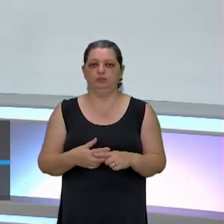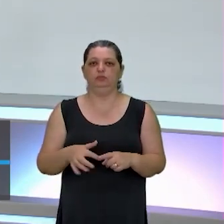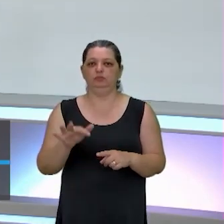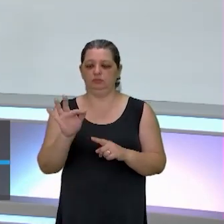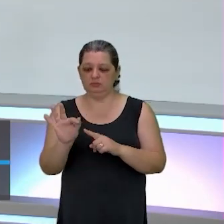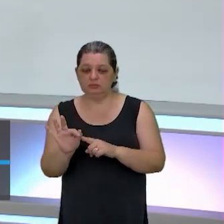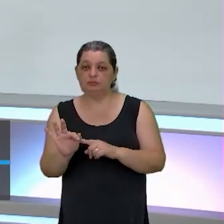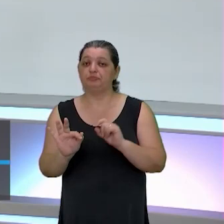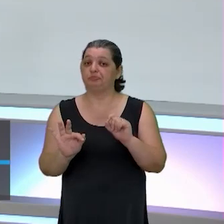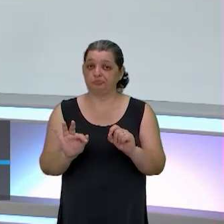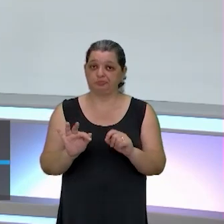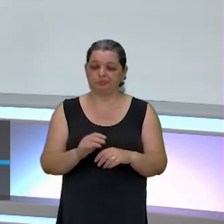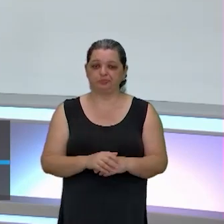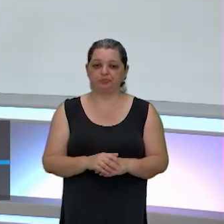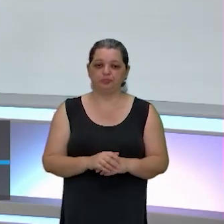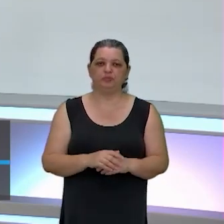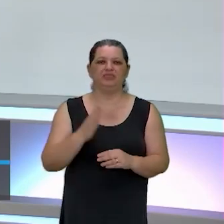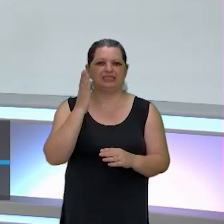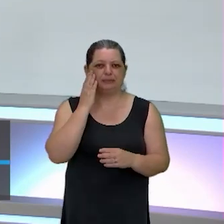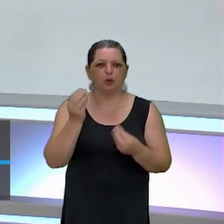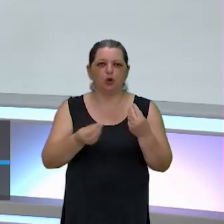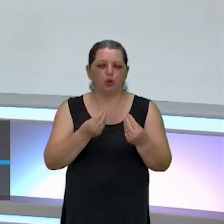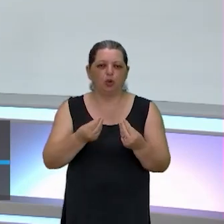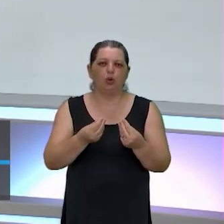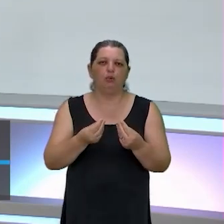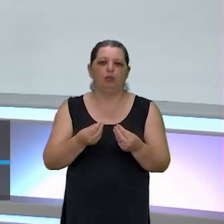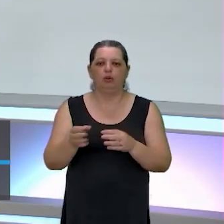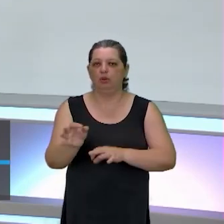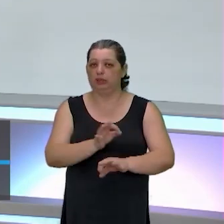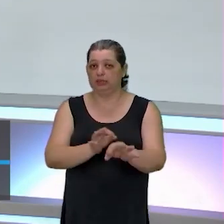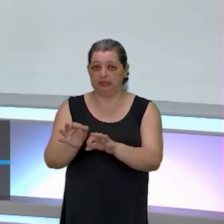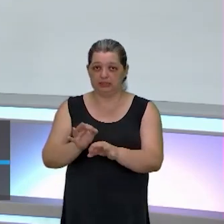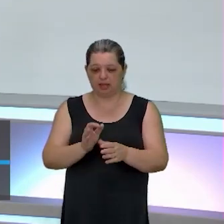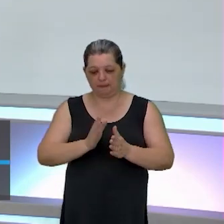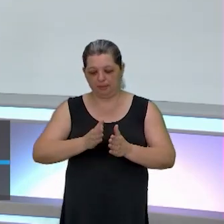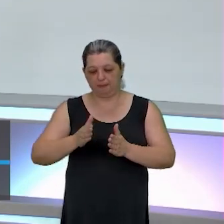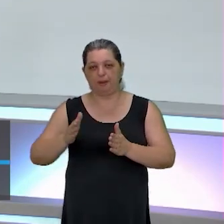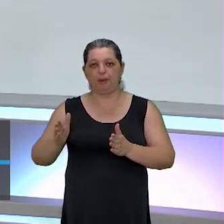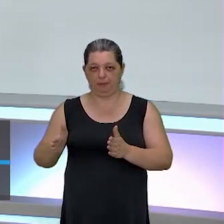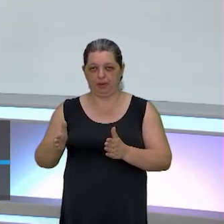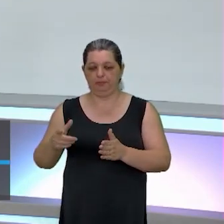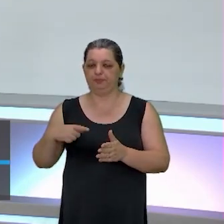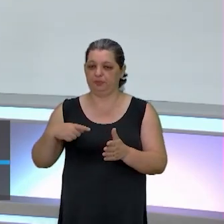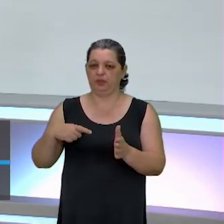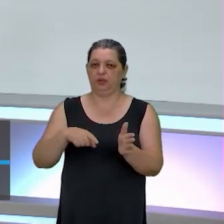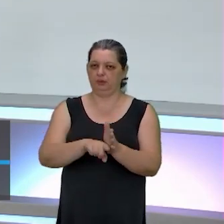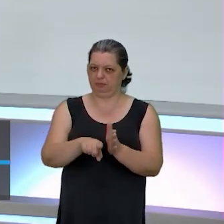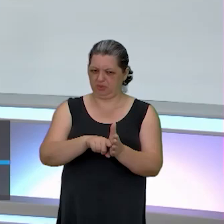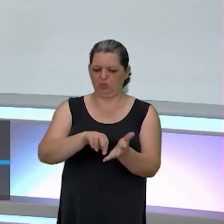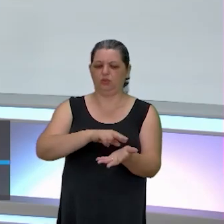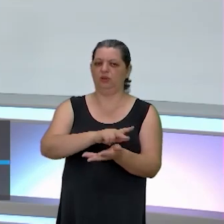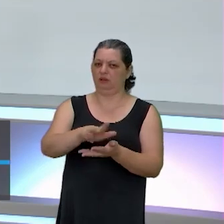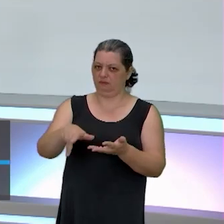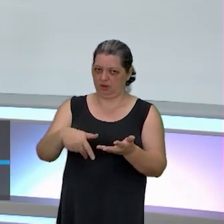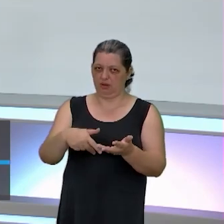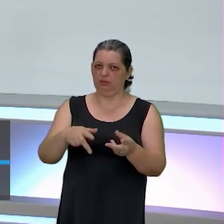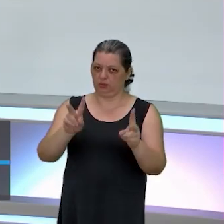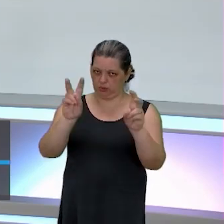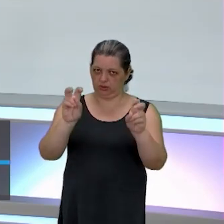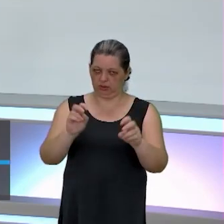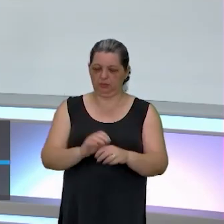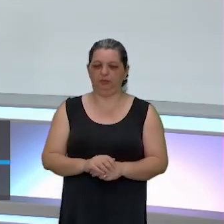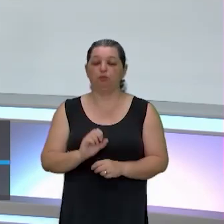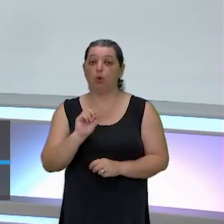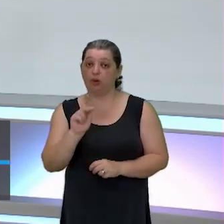tem que saber utilizar vai ter que treinar exercício aquela equação que cai muito a questões com aquela equação